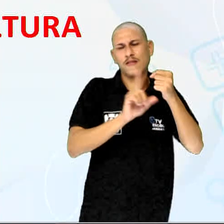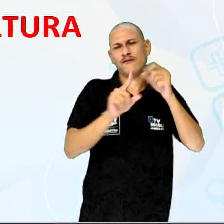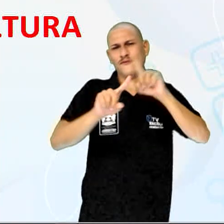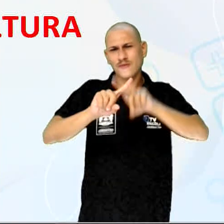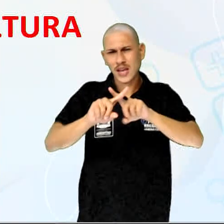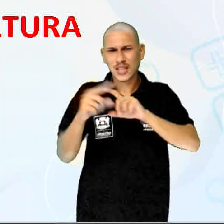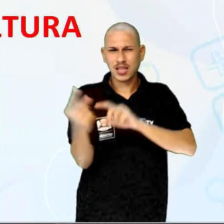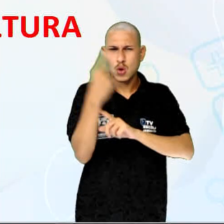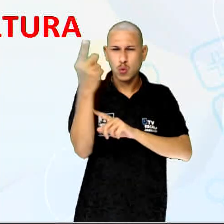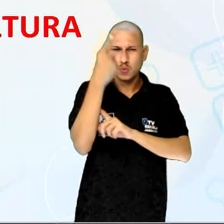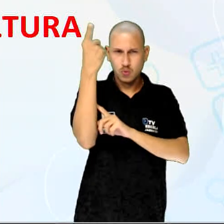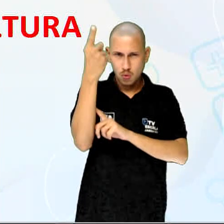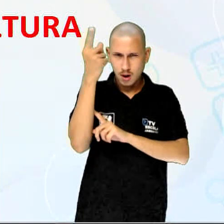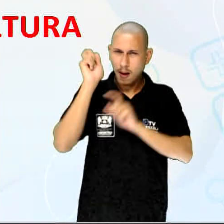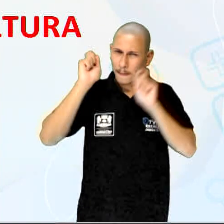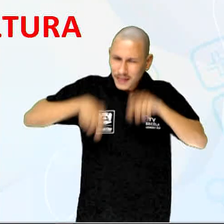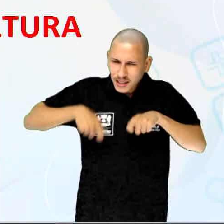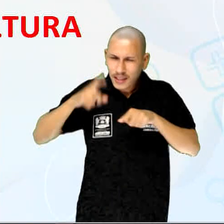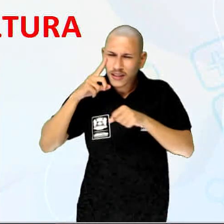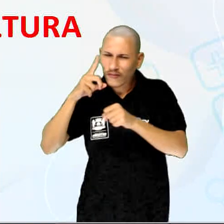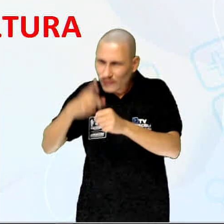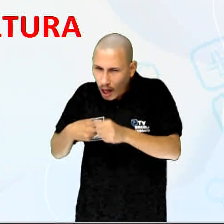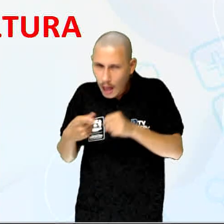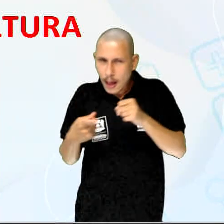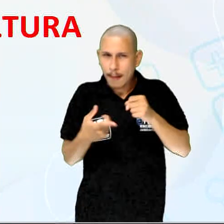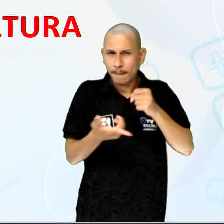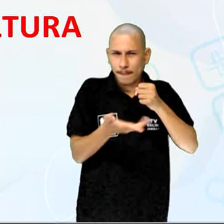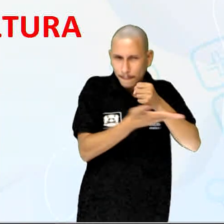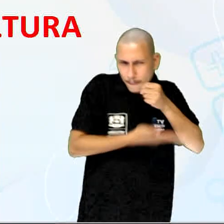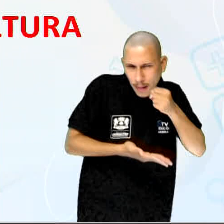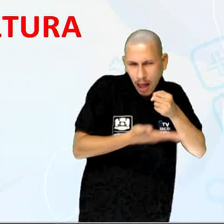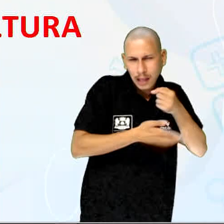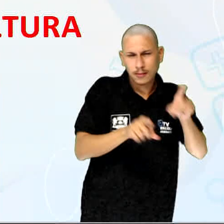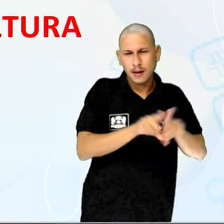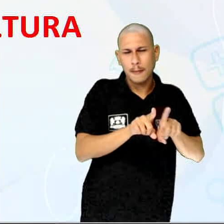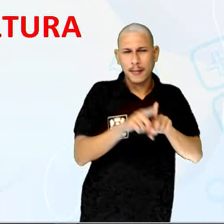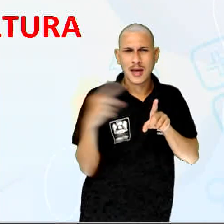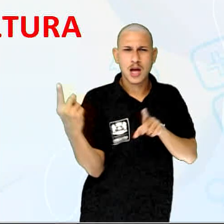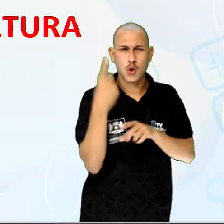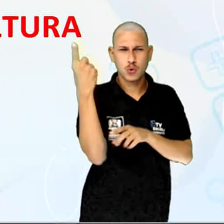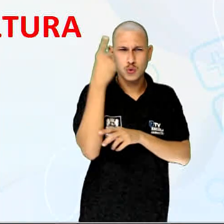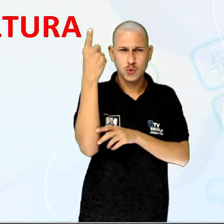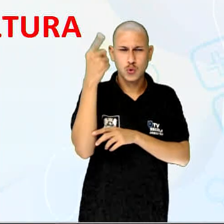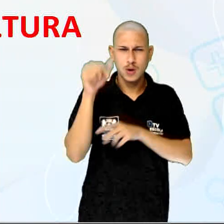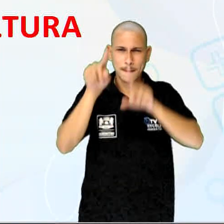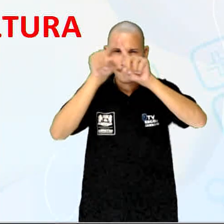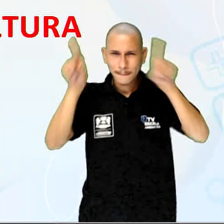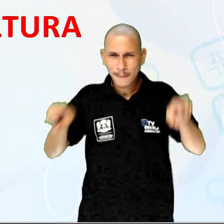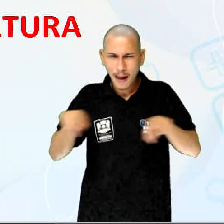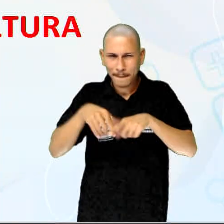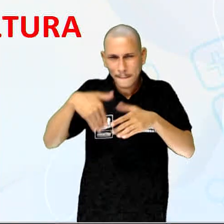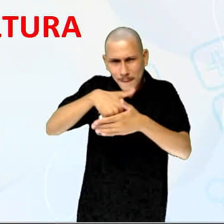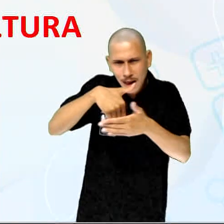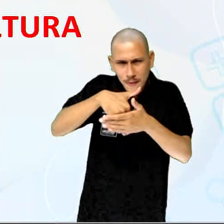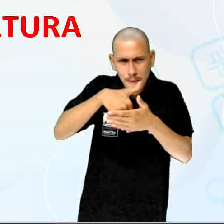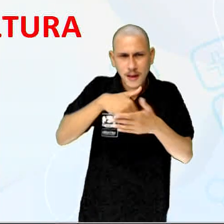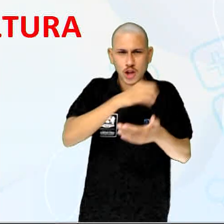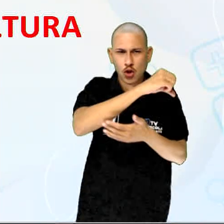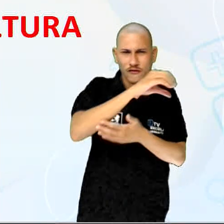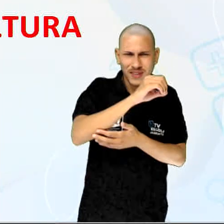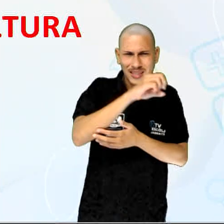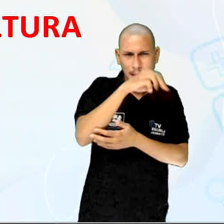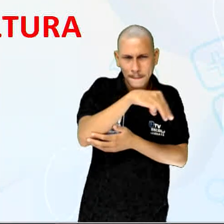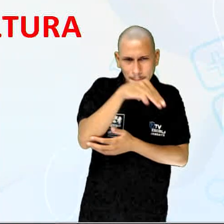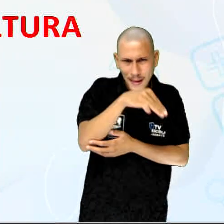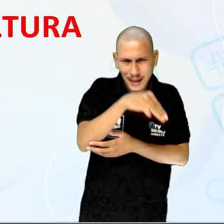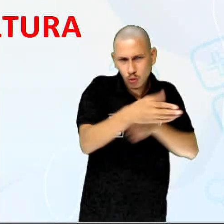precisa identificar a base e a altura. No caso aí do campo de futebol, o comprimento do campo de 90 metros, ele vai